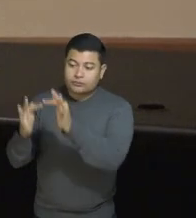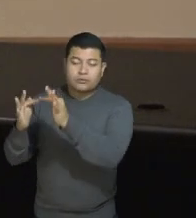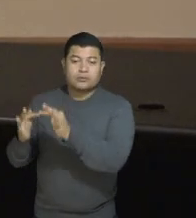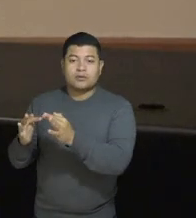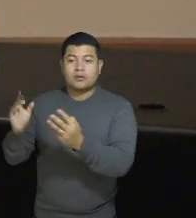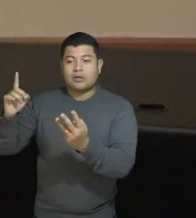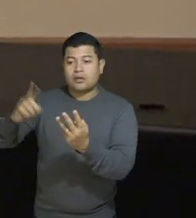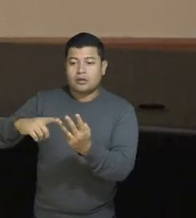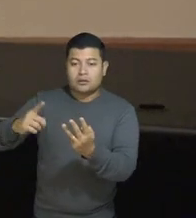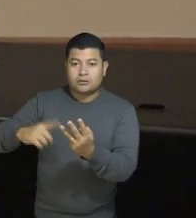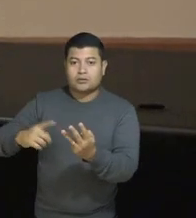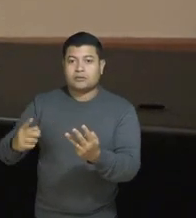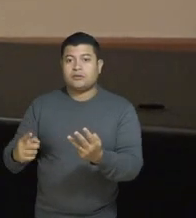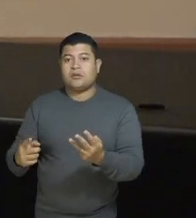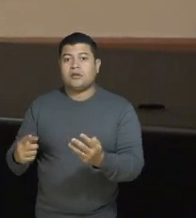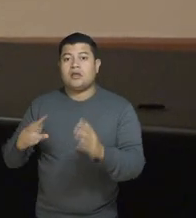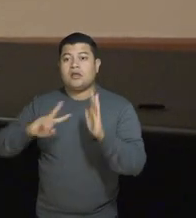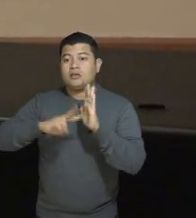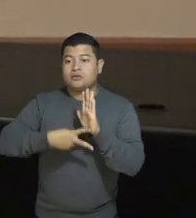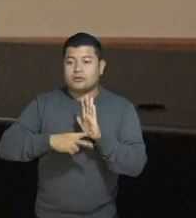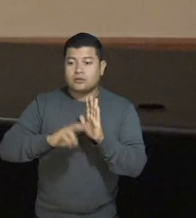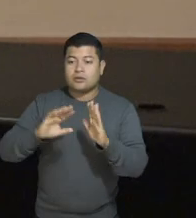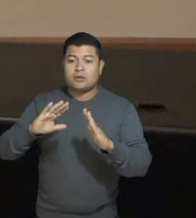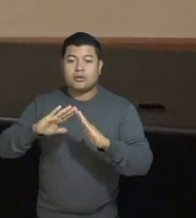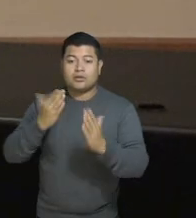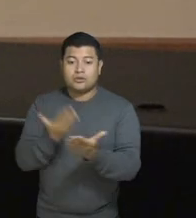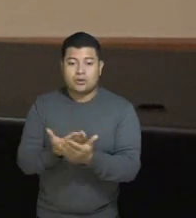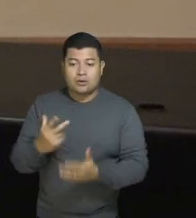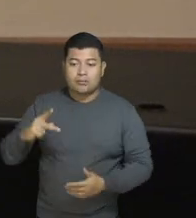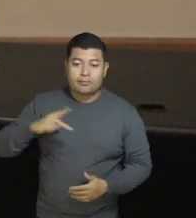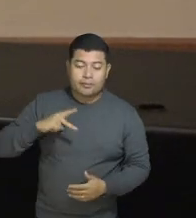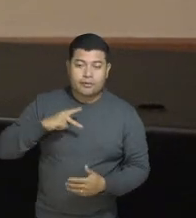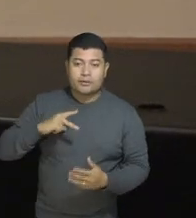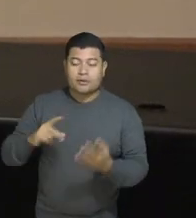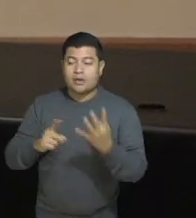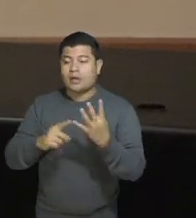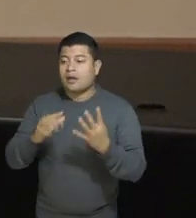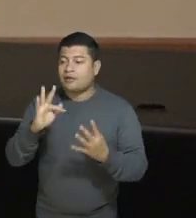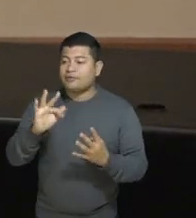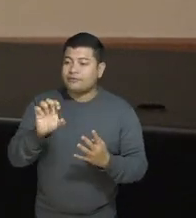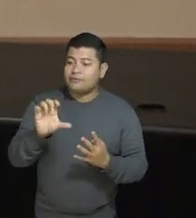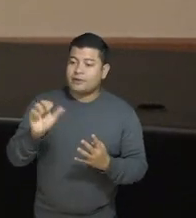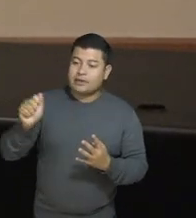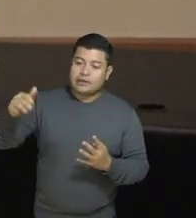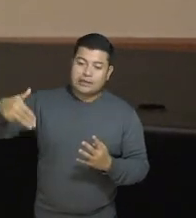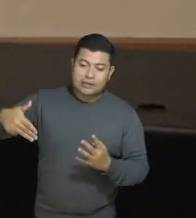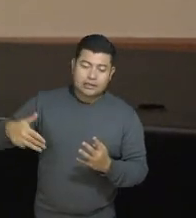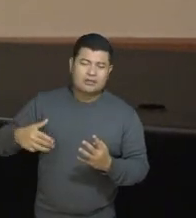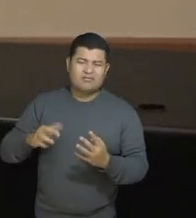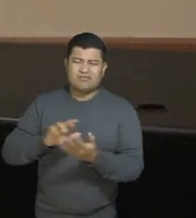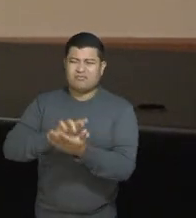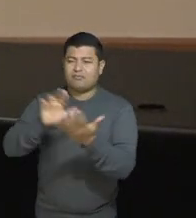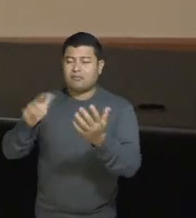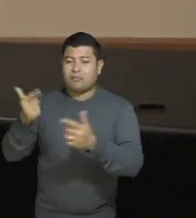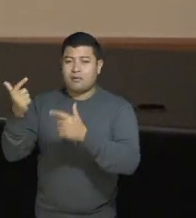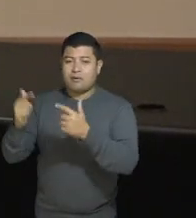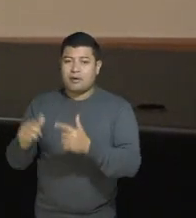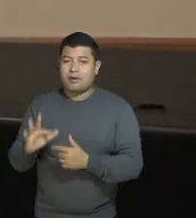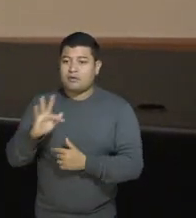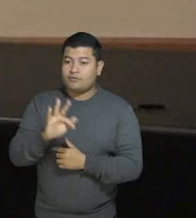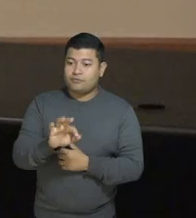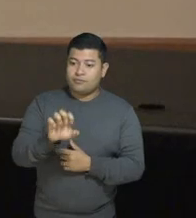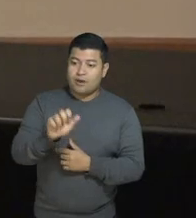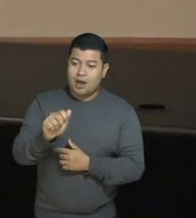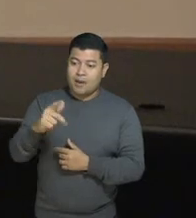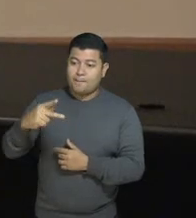tem o Sindicato das Escolas Particulares, tem a FECAM, tem vários outros órgãos, tem a FEAPAES,